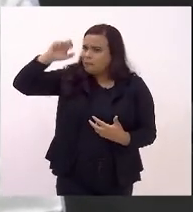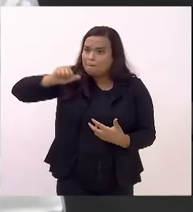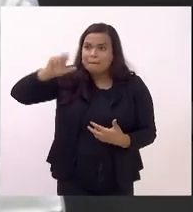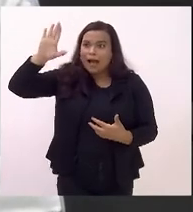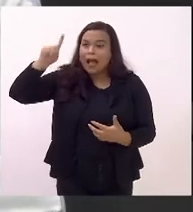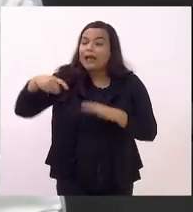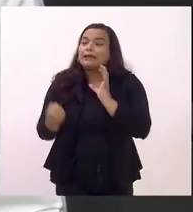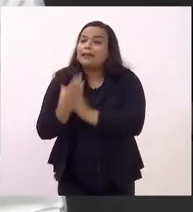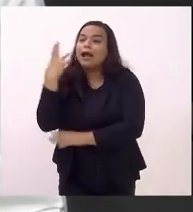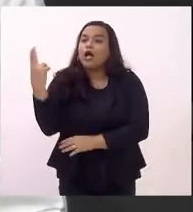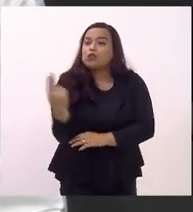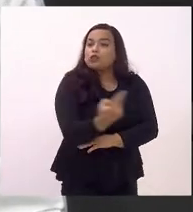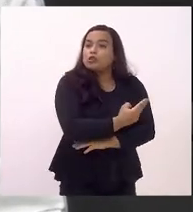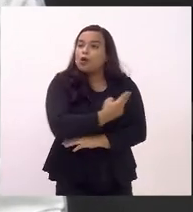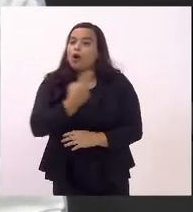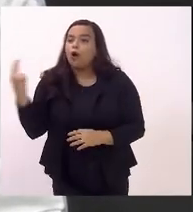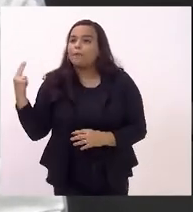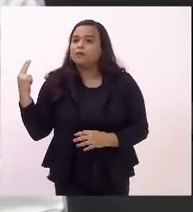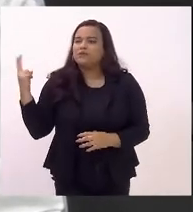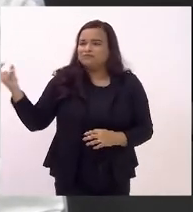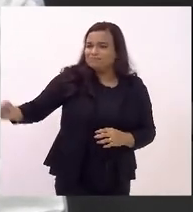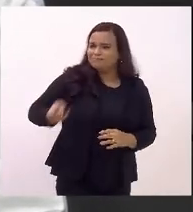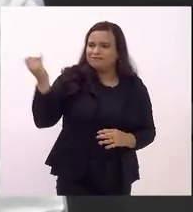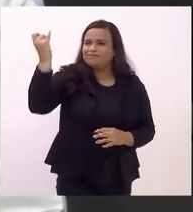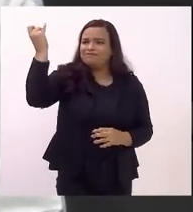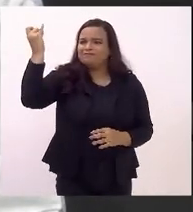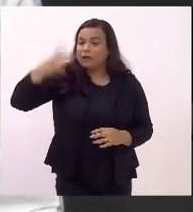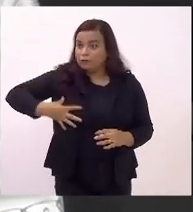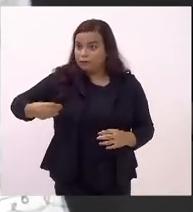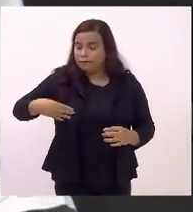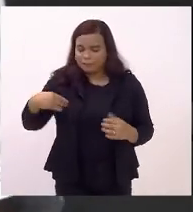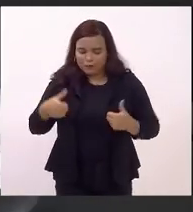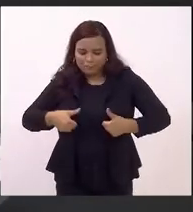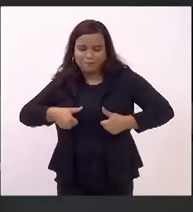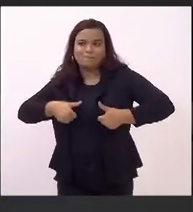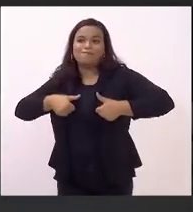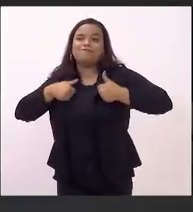nome que meus filhos se orgulham de ter.